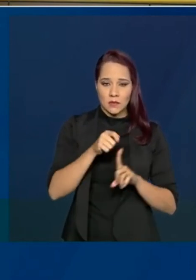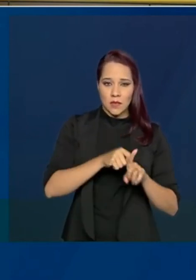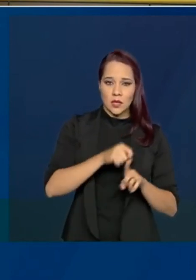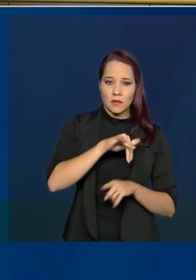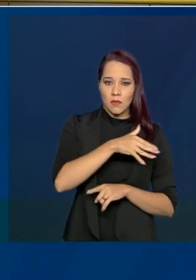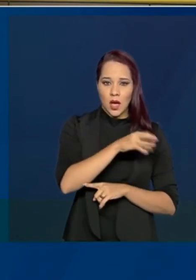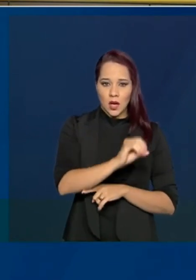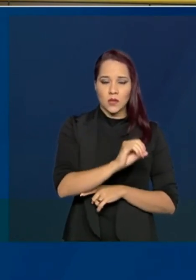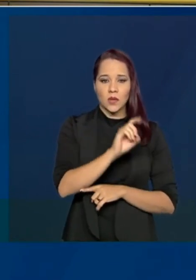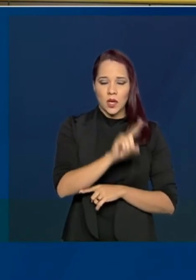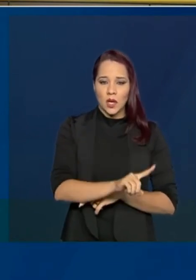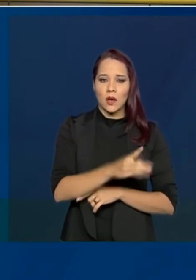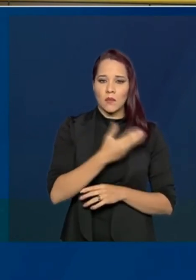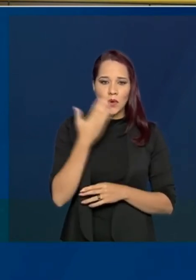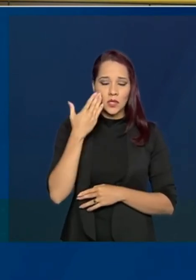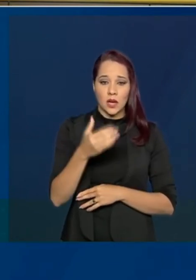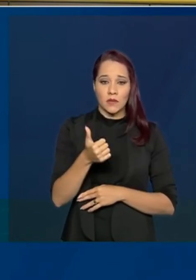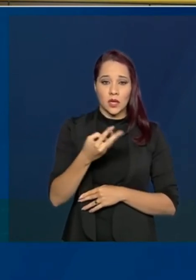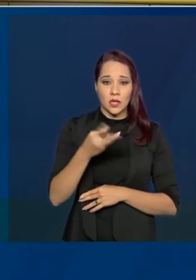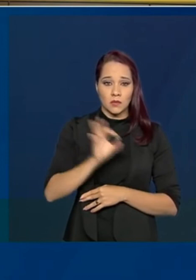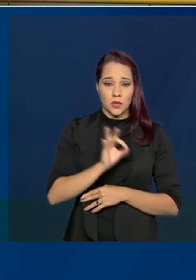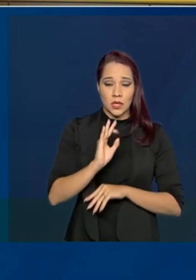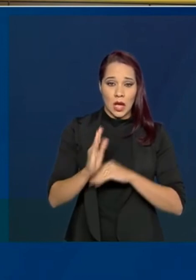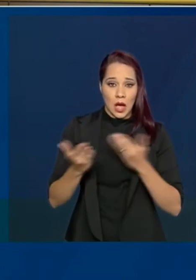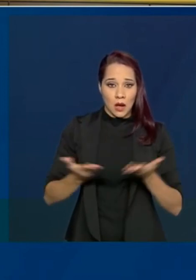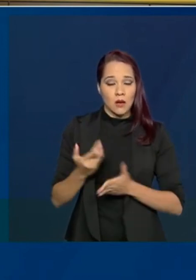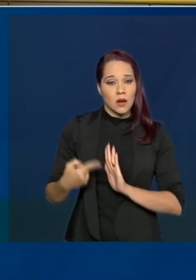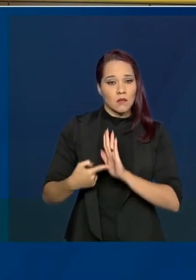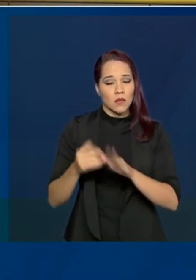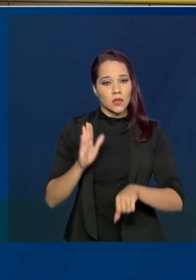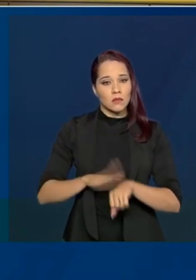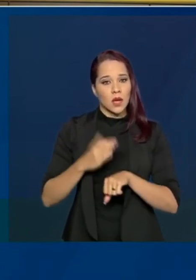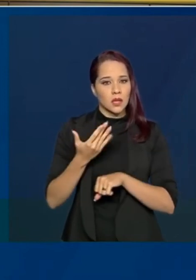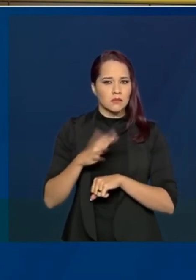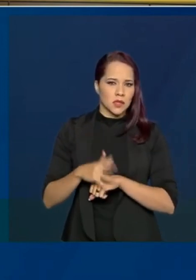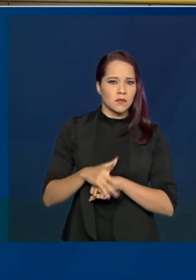março, representavam 13% e agora representam mais de quase